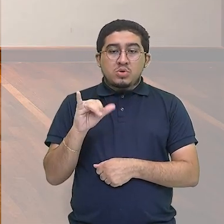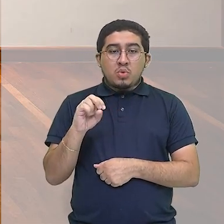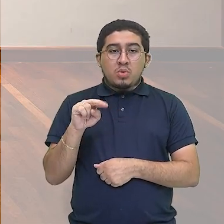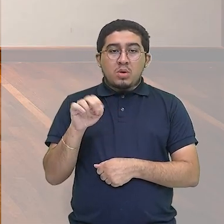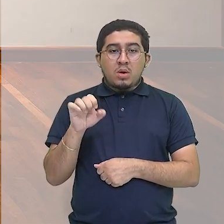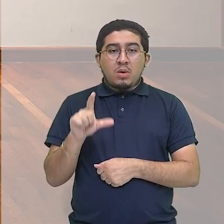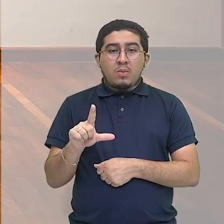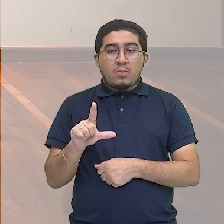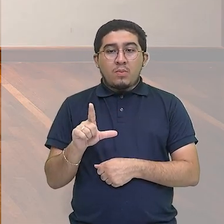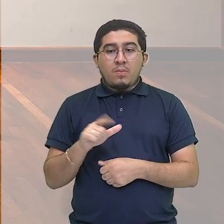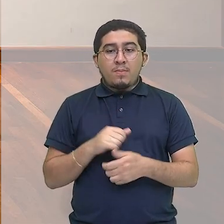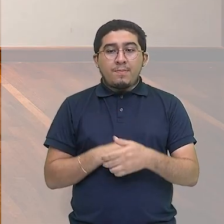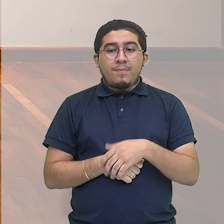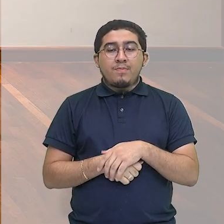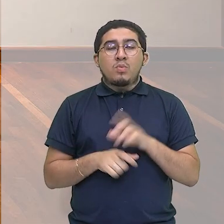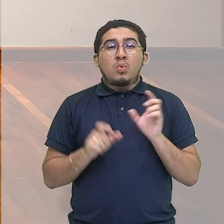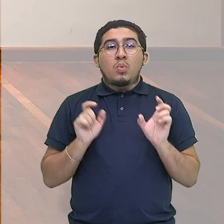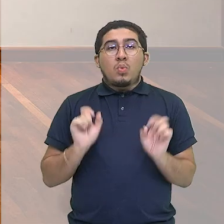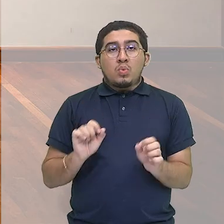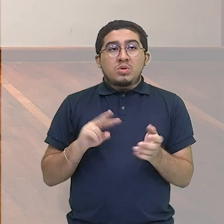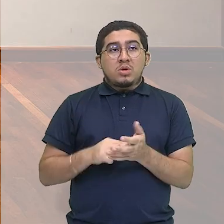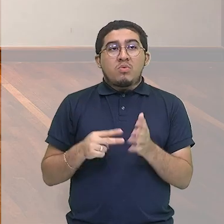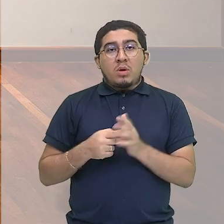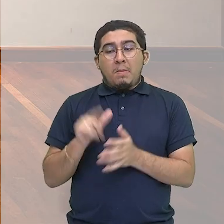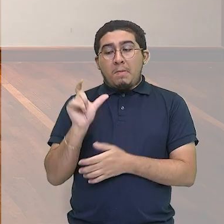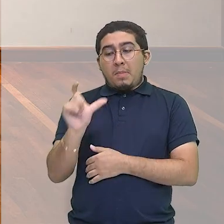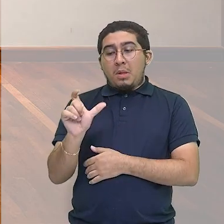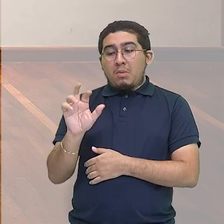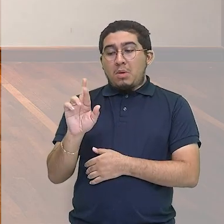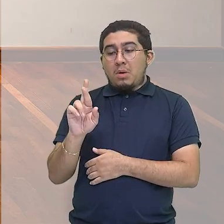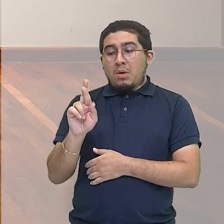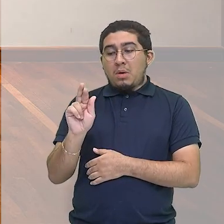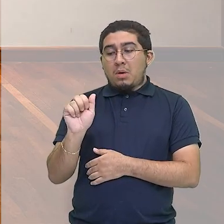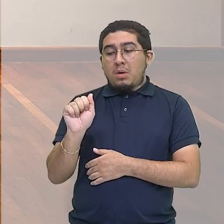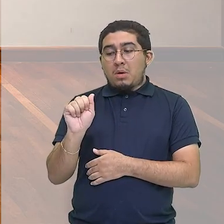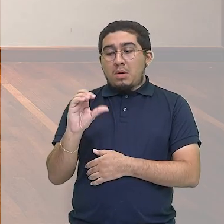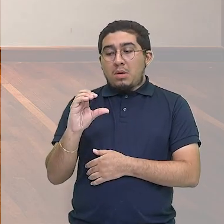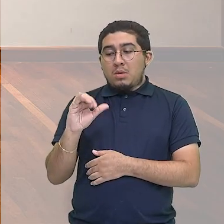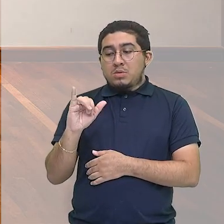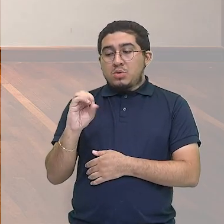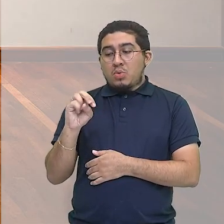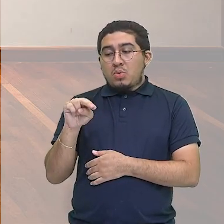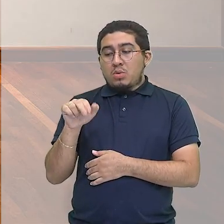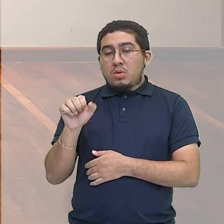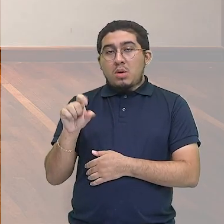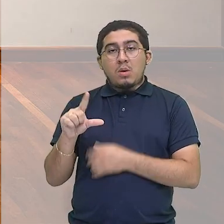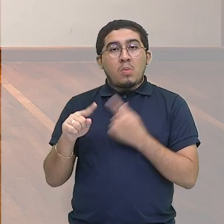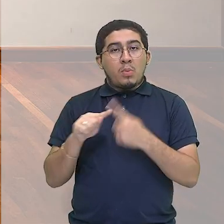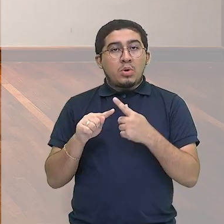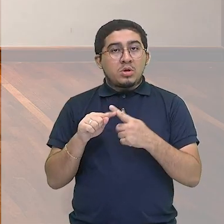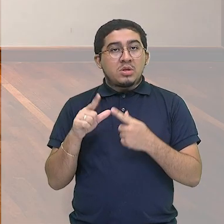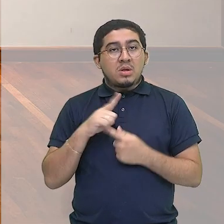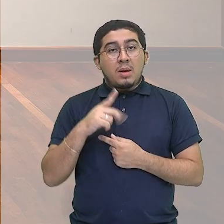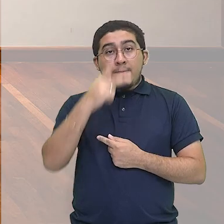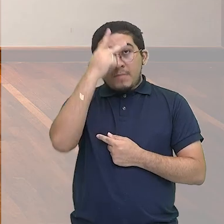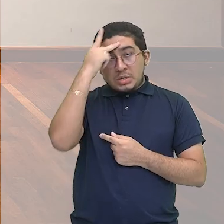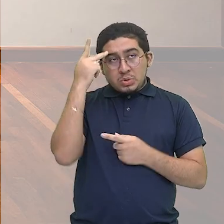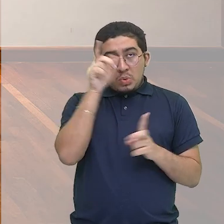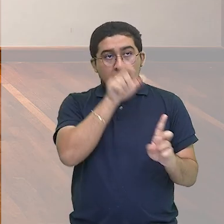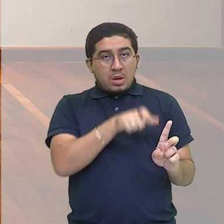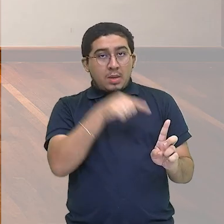é racional? Porque o indivíduo ele age com um pensamento, ele tem uma